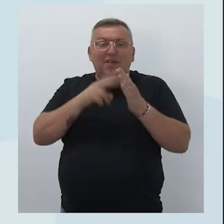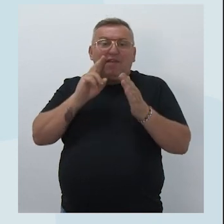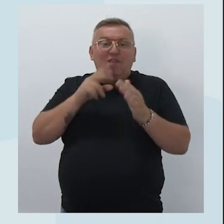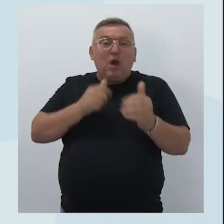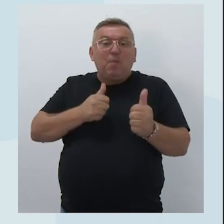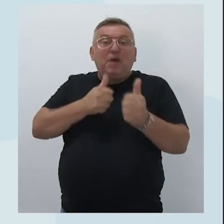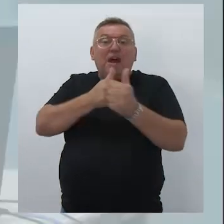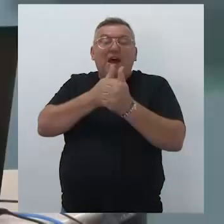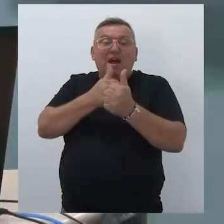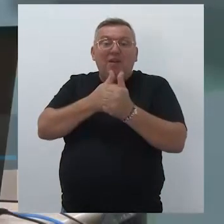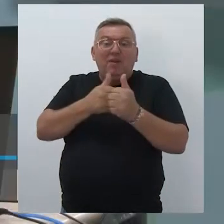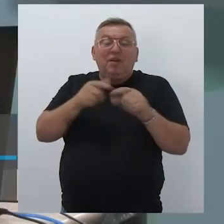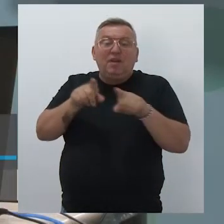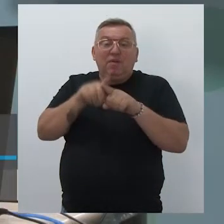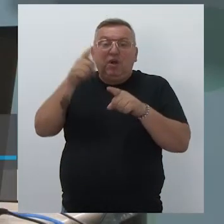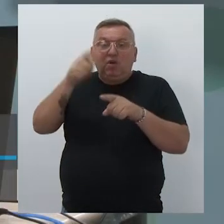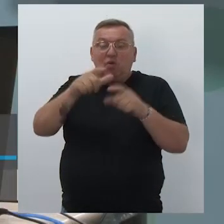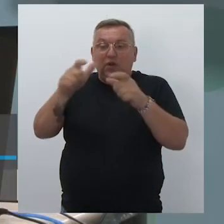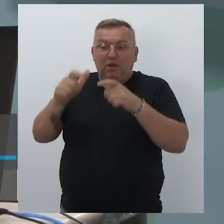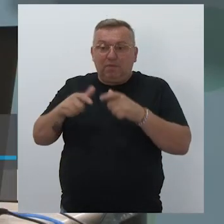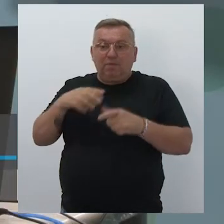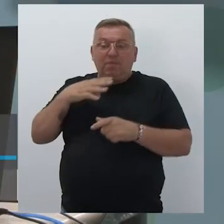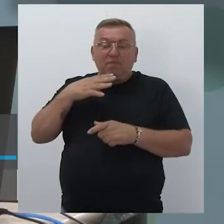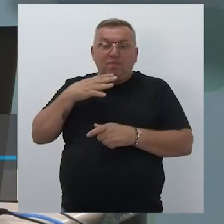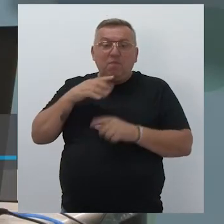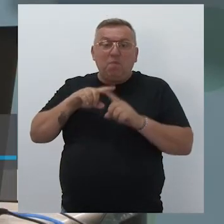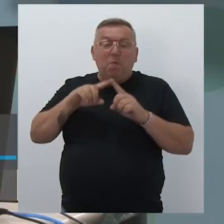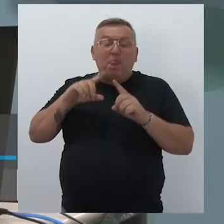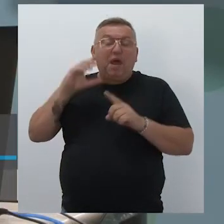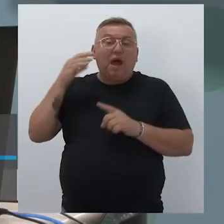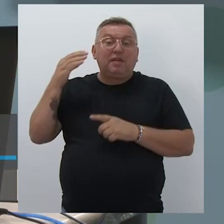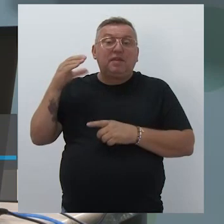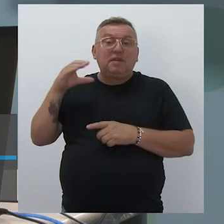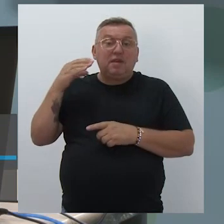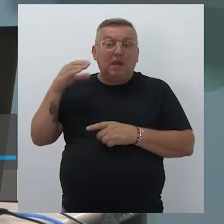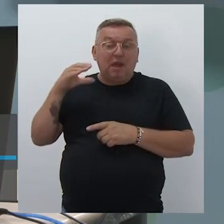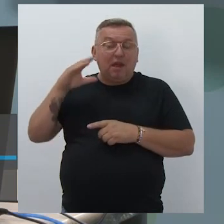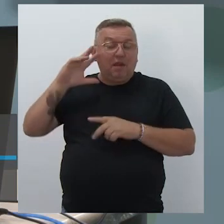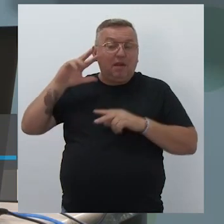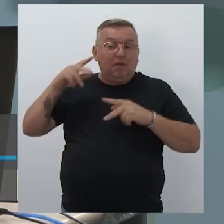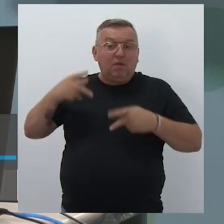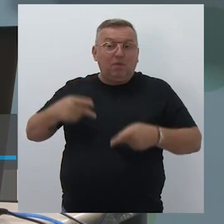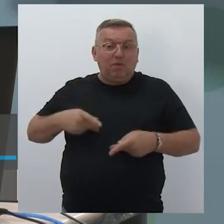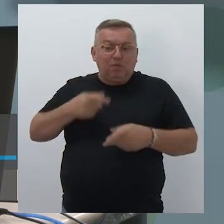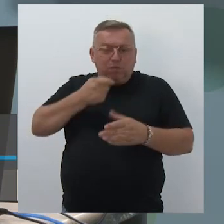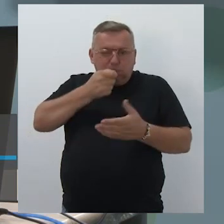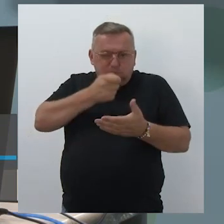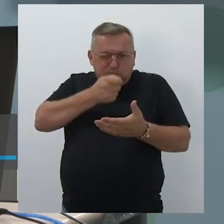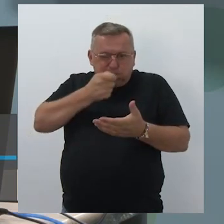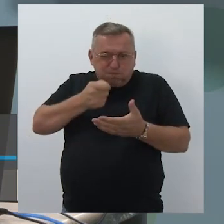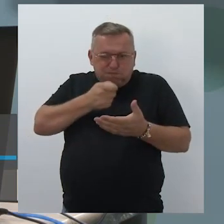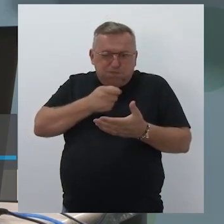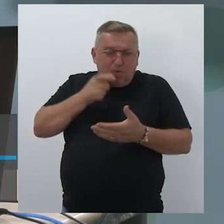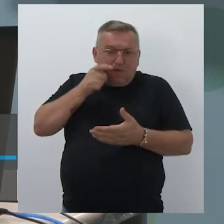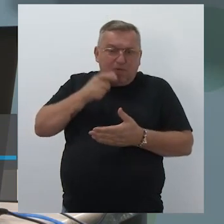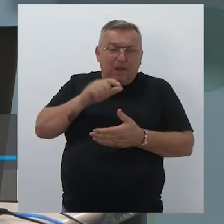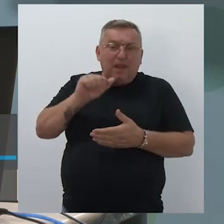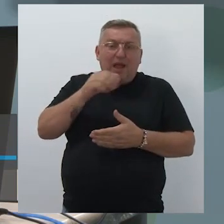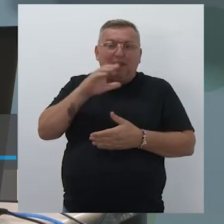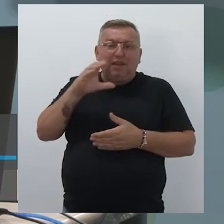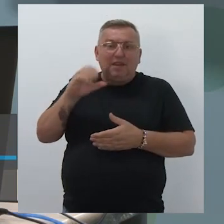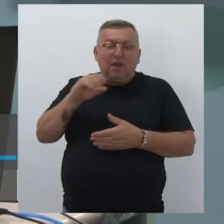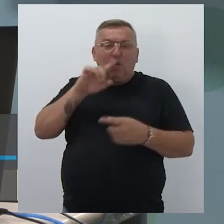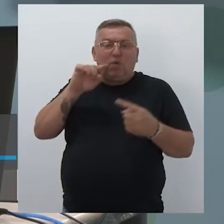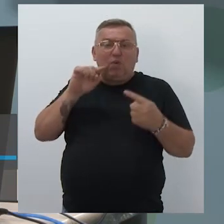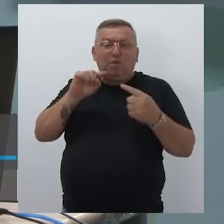as outras áreas também olham, né? As ciências humanas, ela coloca uma lupa lá nas nossas ações, nas nossas intenções. Eu